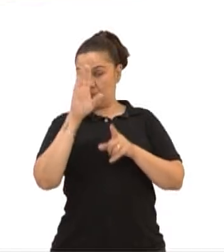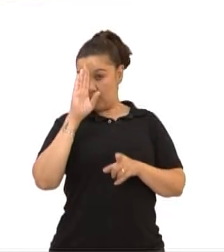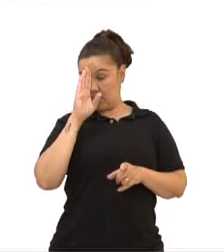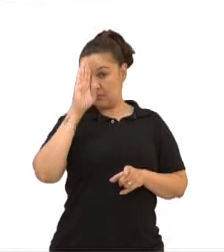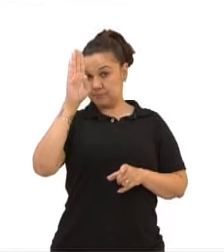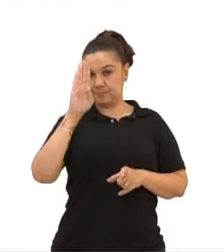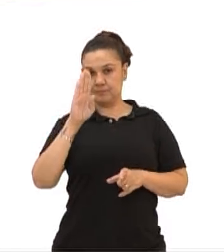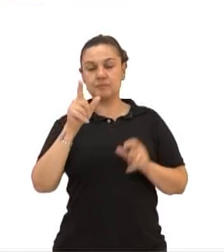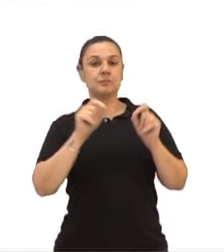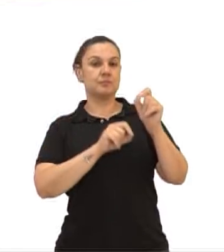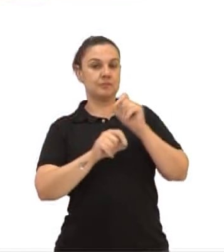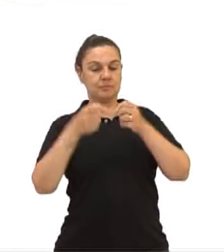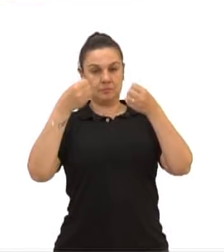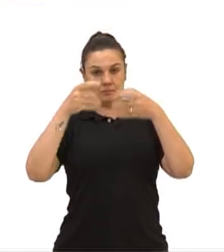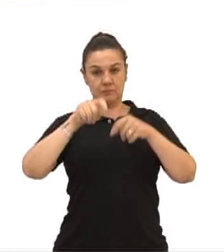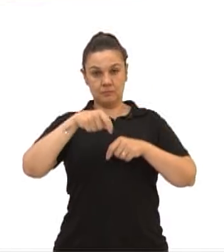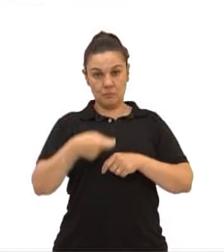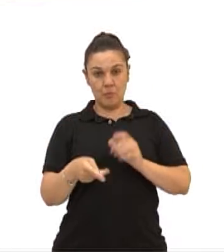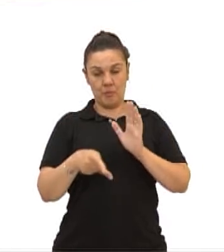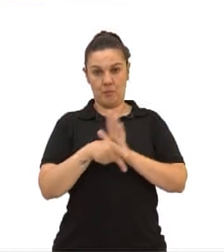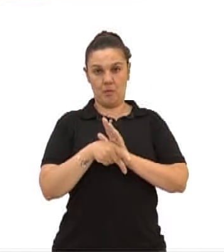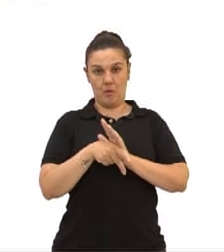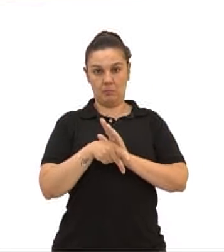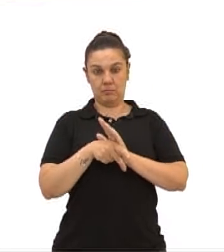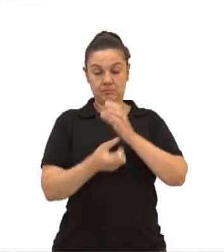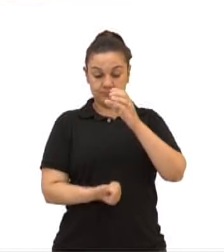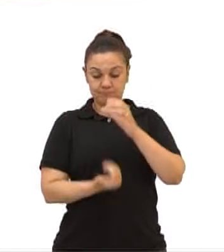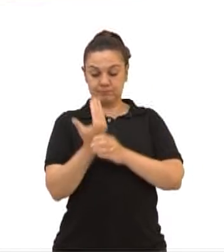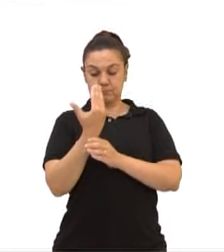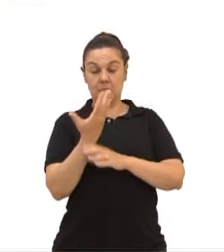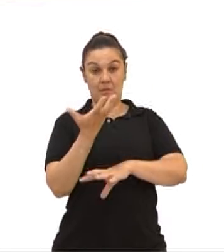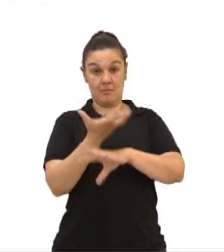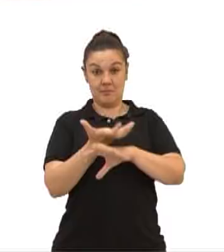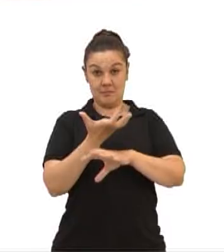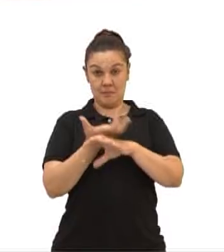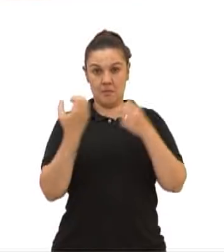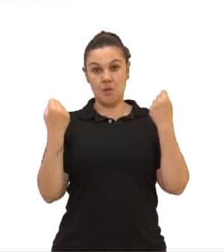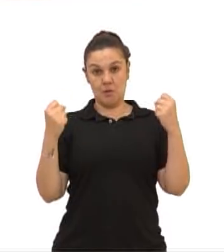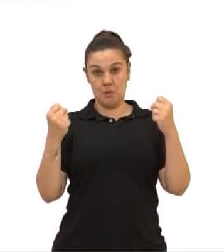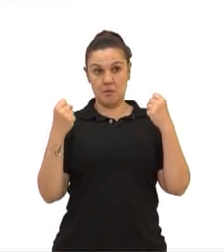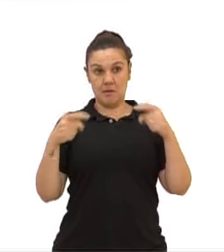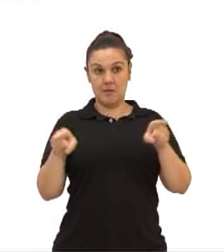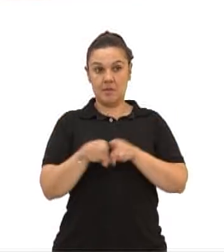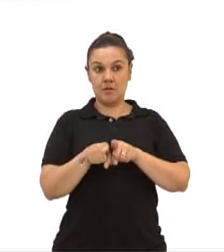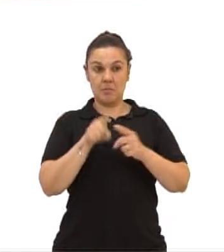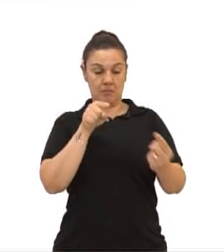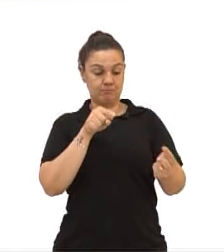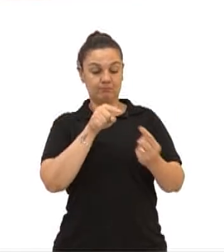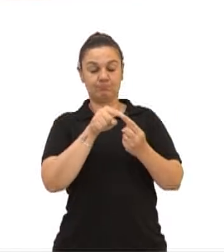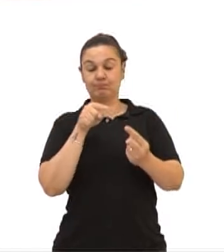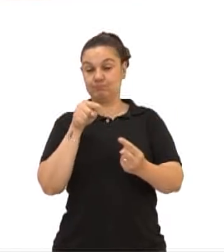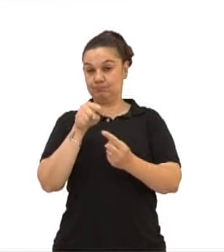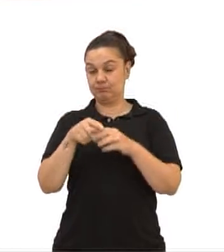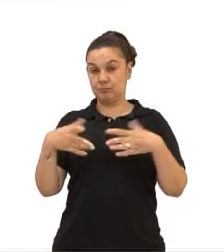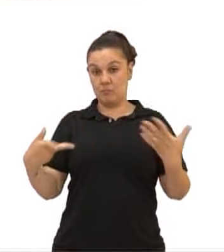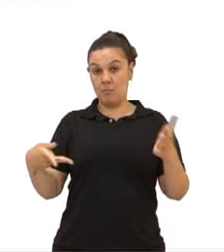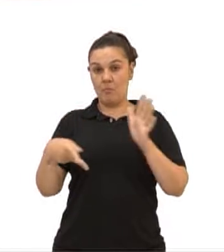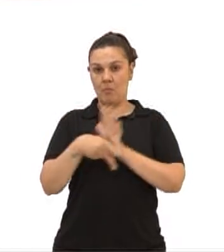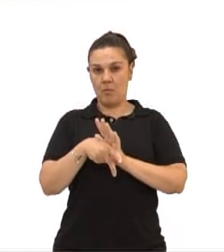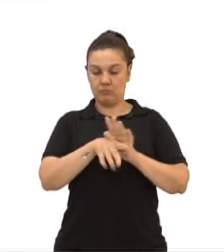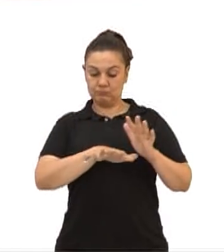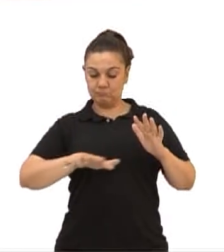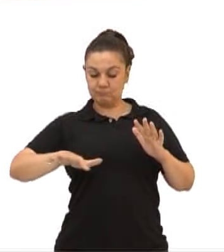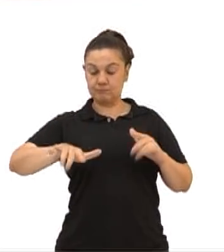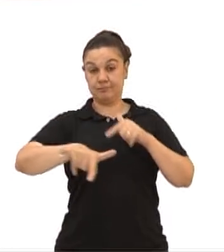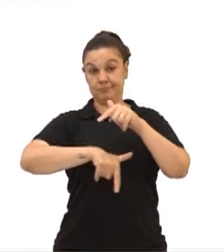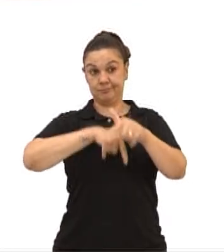determinantes tanto no que se diz respeito à concepção da disciplina e suas finalidades enquanto ao seu campo